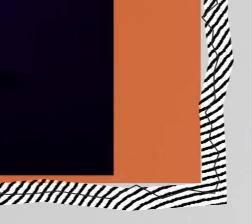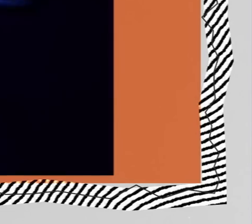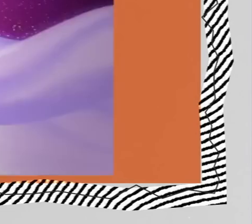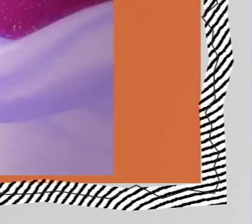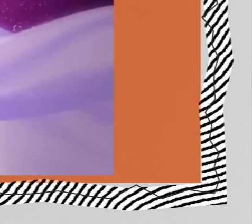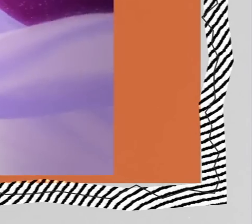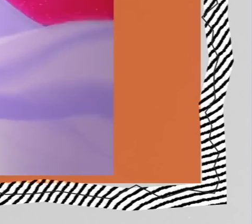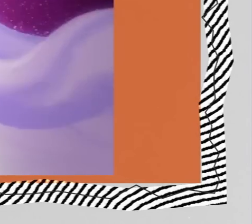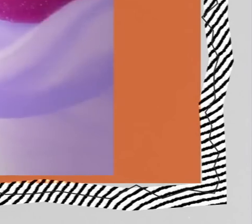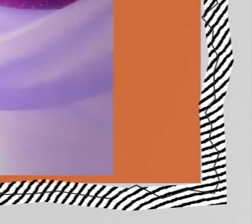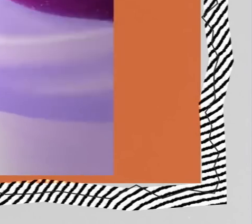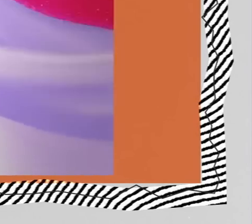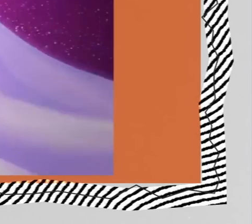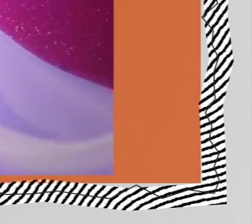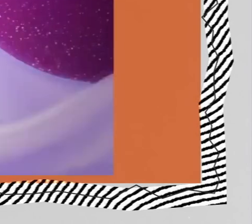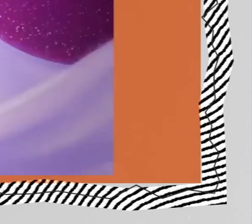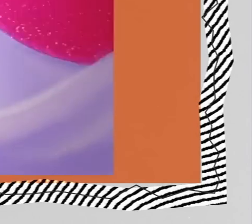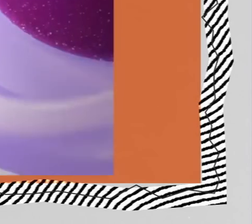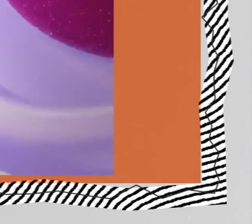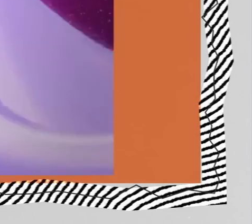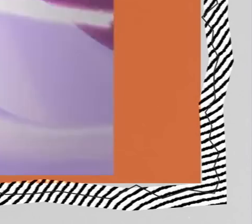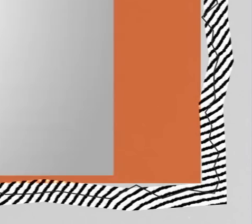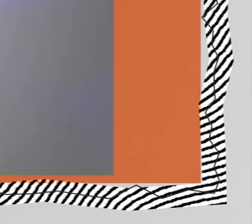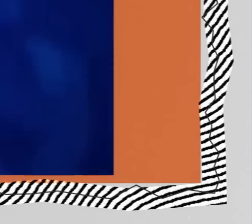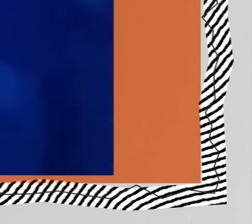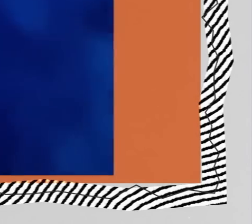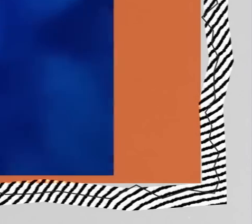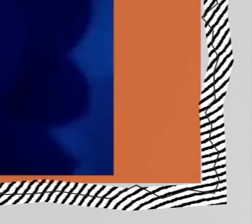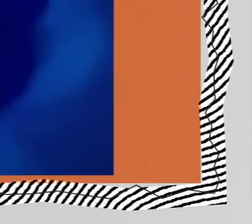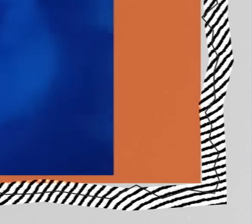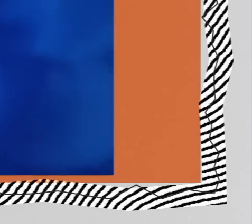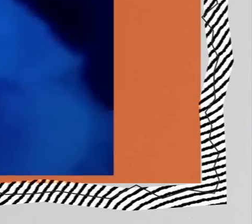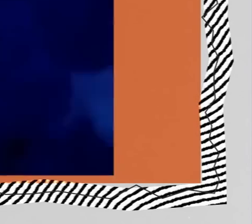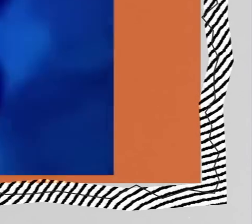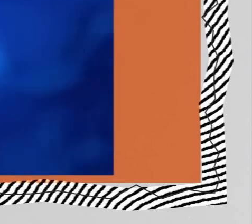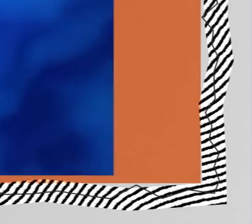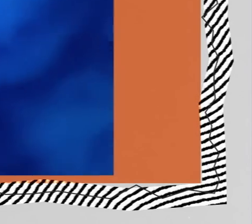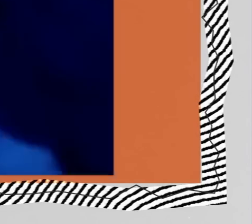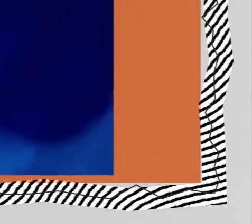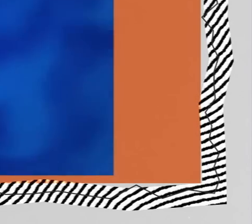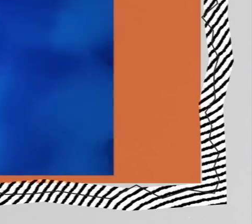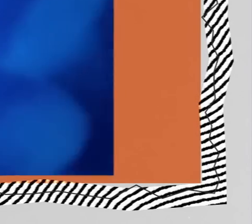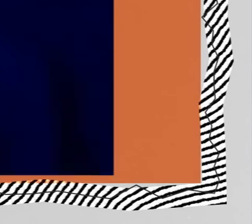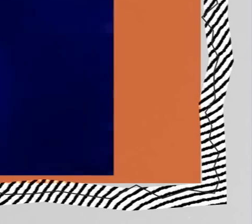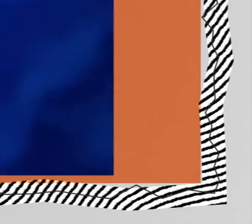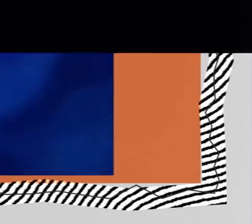desse trovão. Levanta a mão pro alto e sente o rajadão.